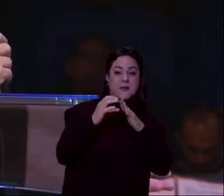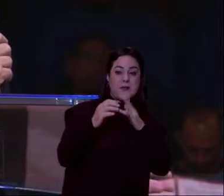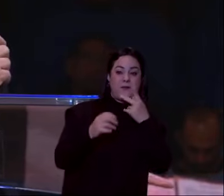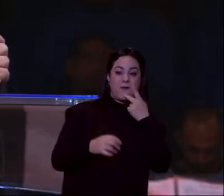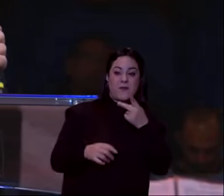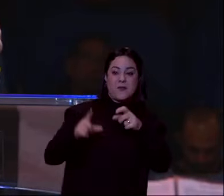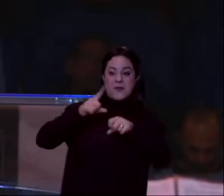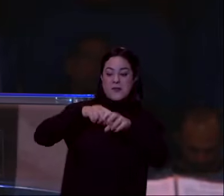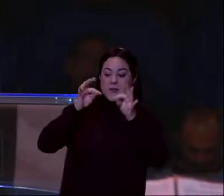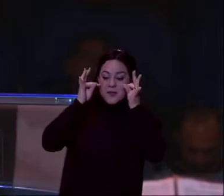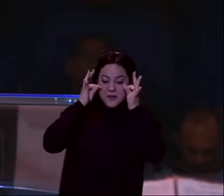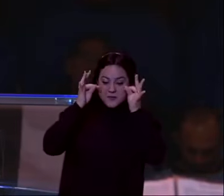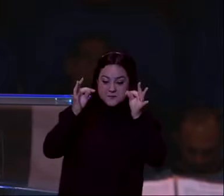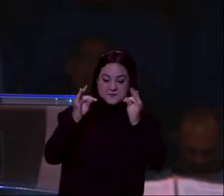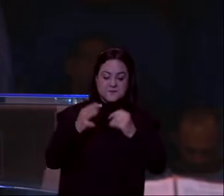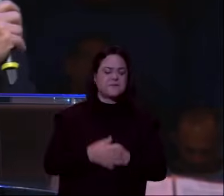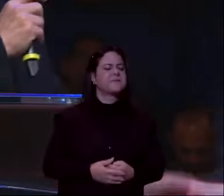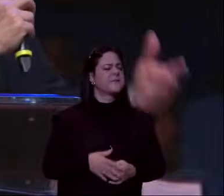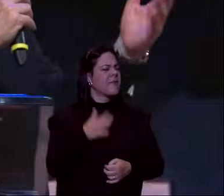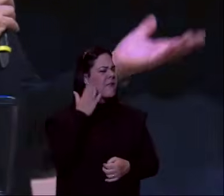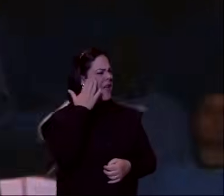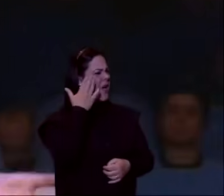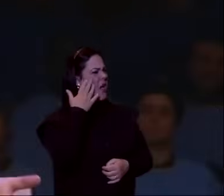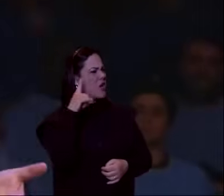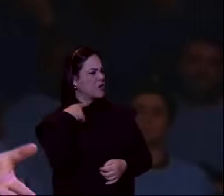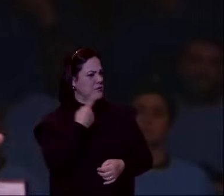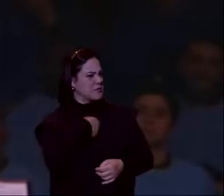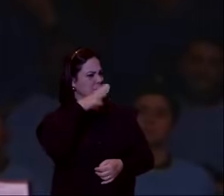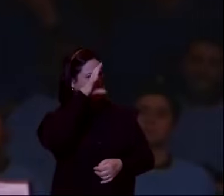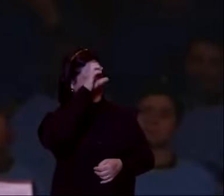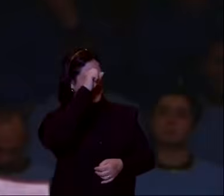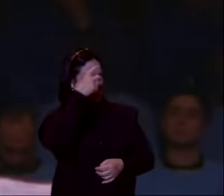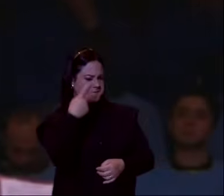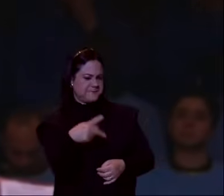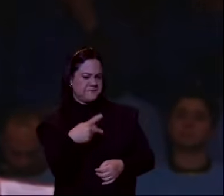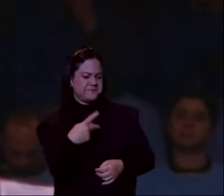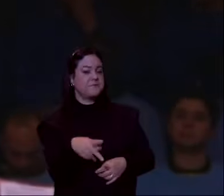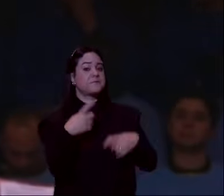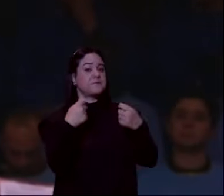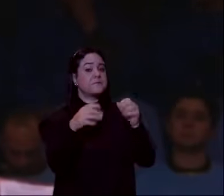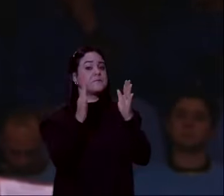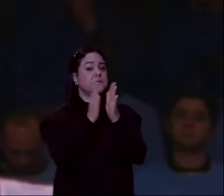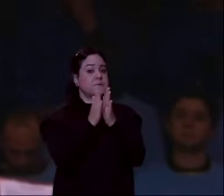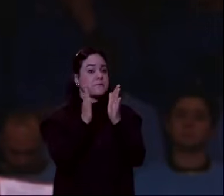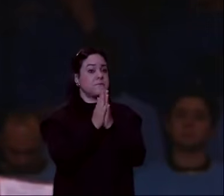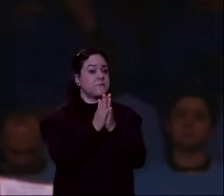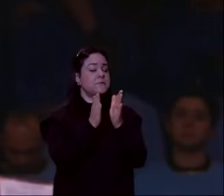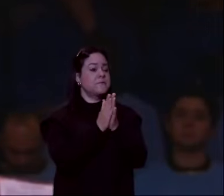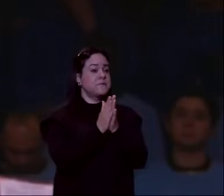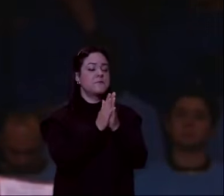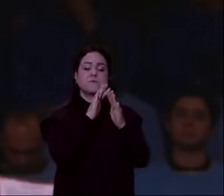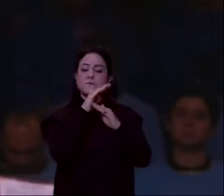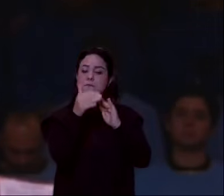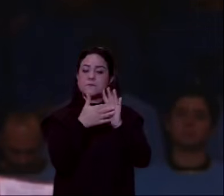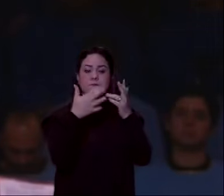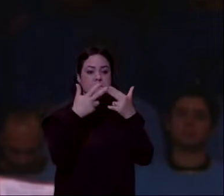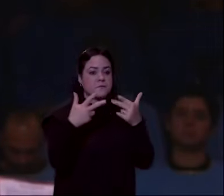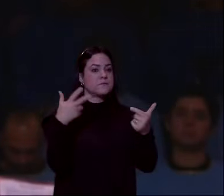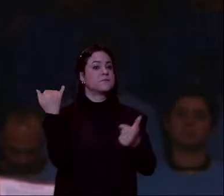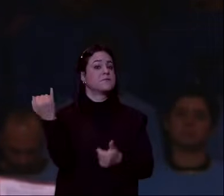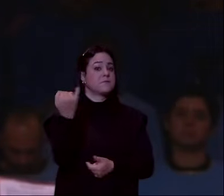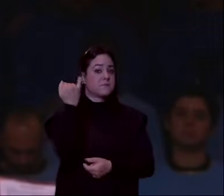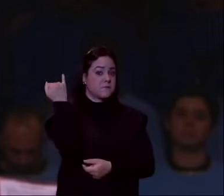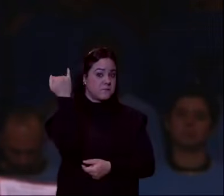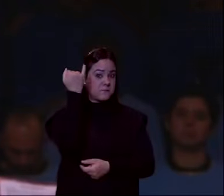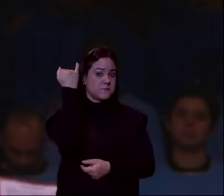de testemunho e disse assim: sabe, a gente está aprendendo aqui que a gente tem que orar por todas as coisas